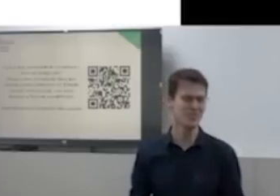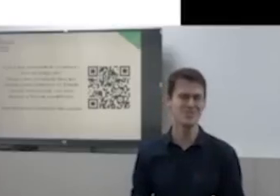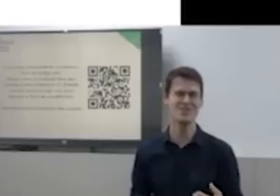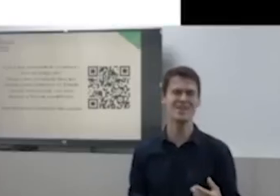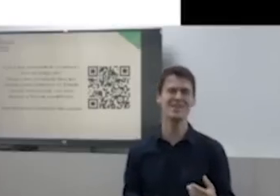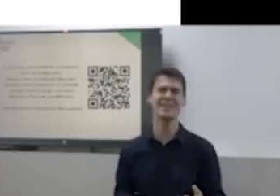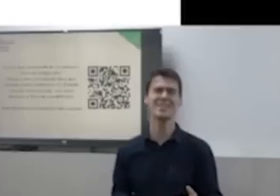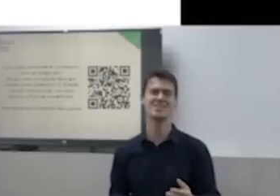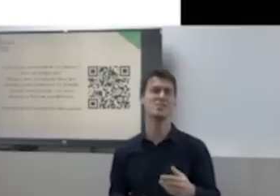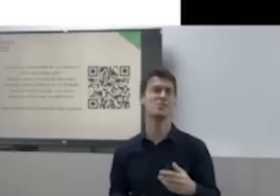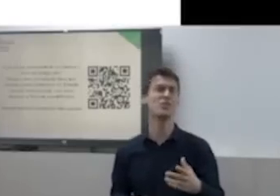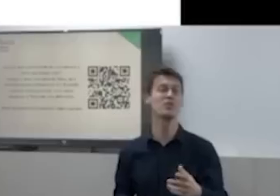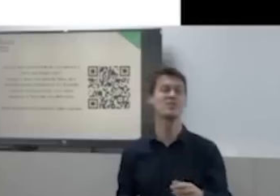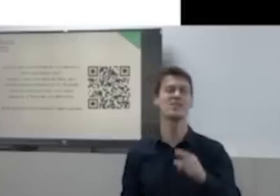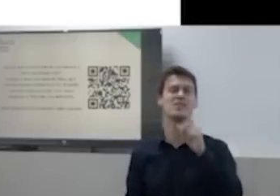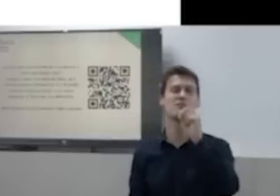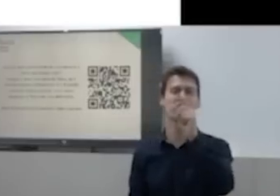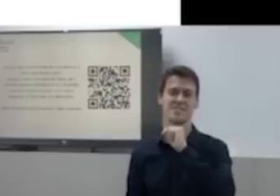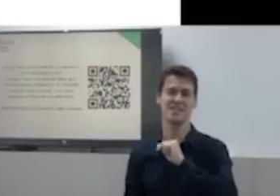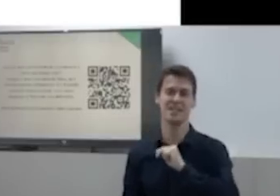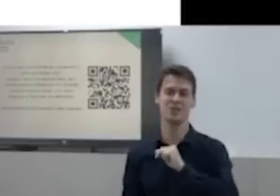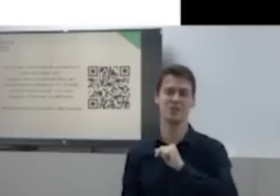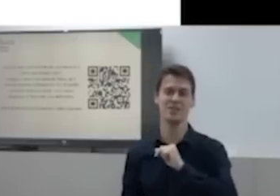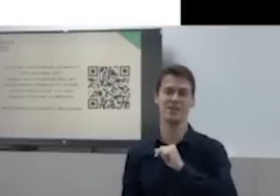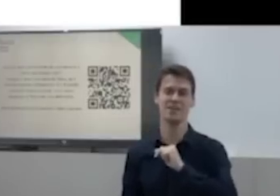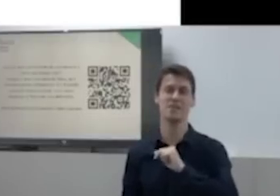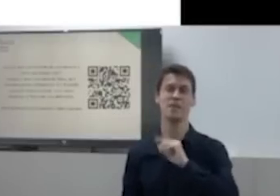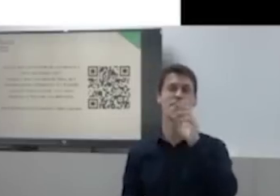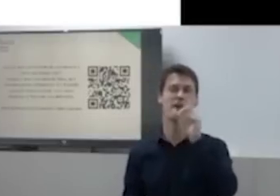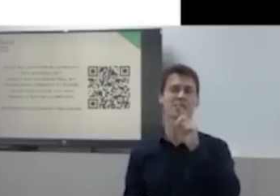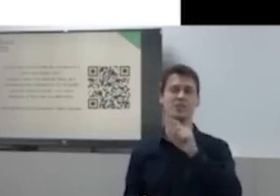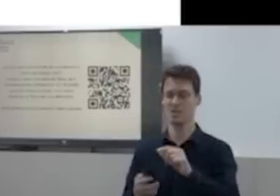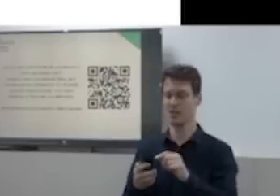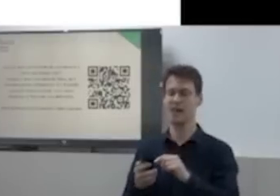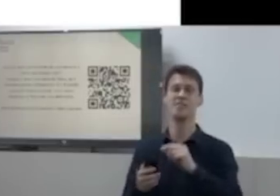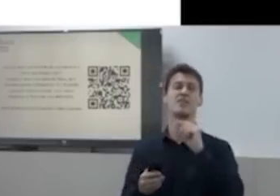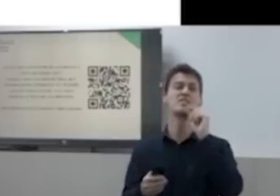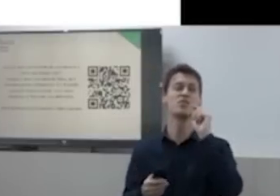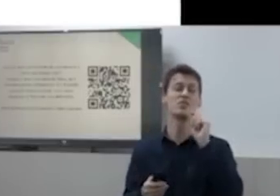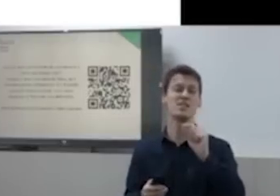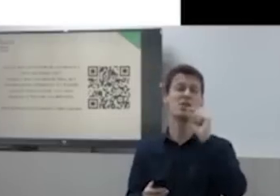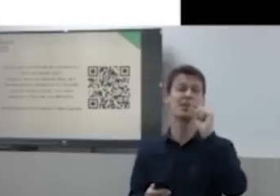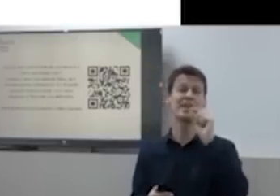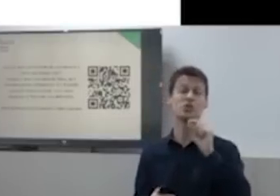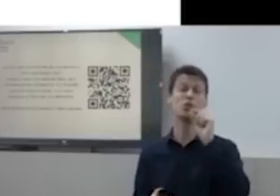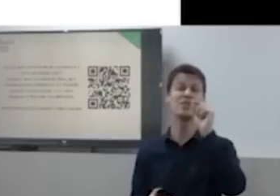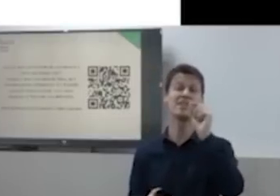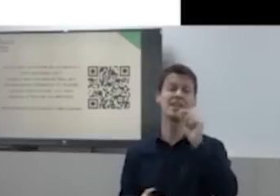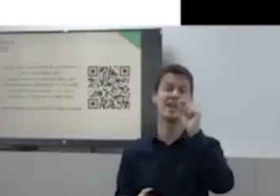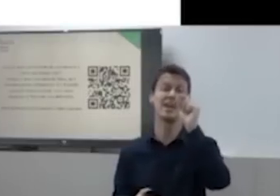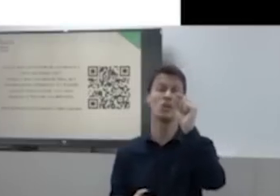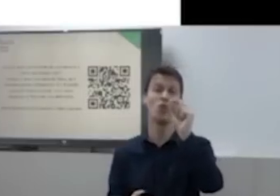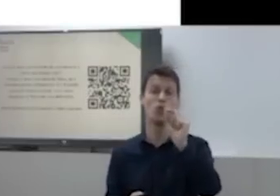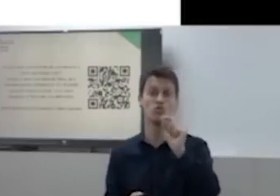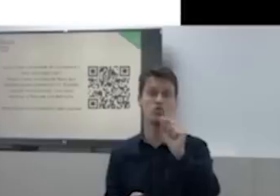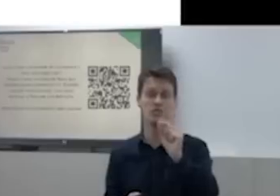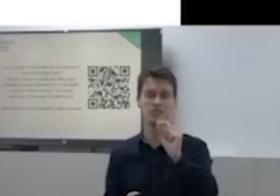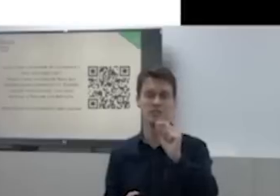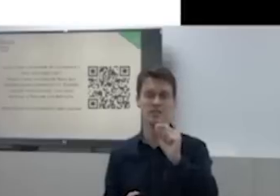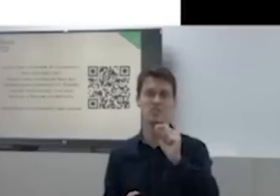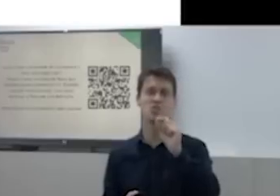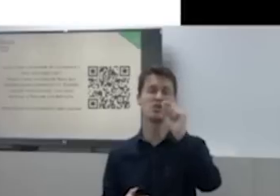Mas Fabiano, é muito difícil em inglês. Como que eu vou fazer? Facilitei tua vida. Pega teu celular. Se você tem um leitor de